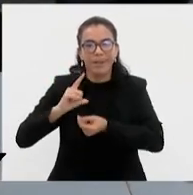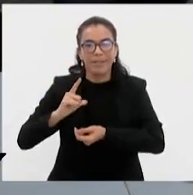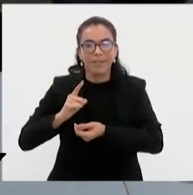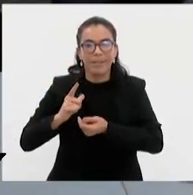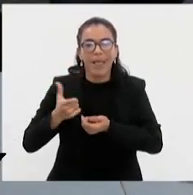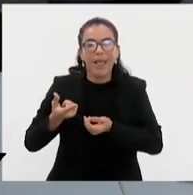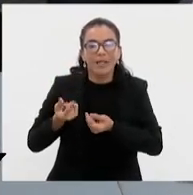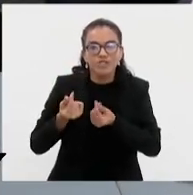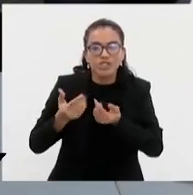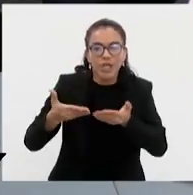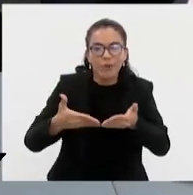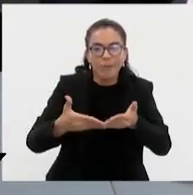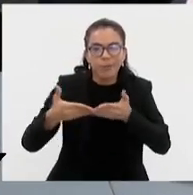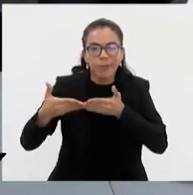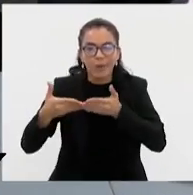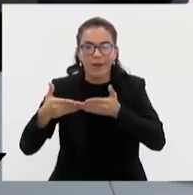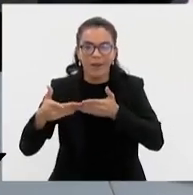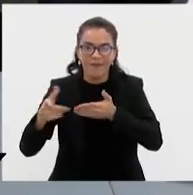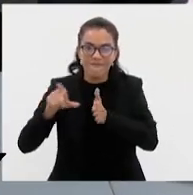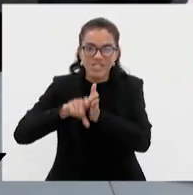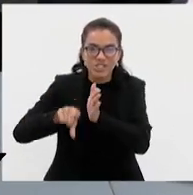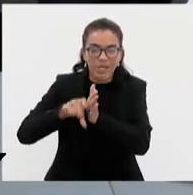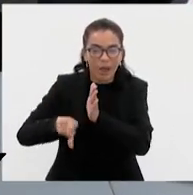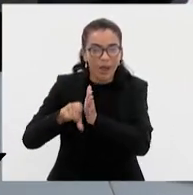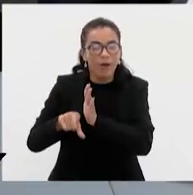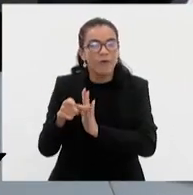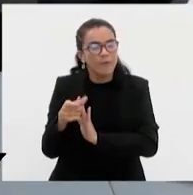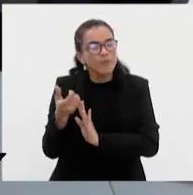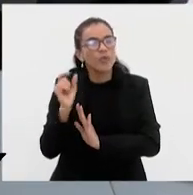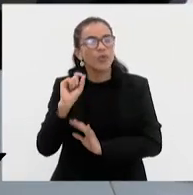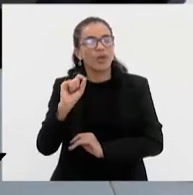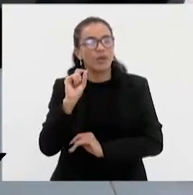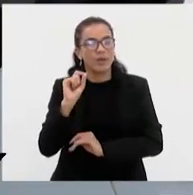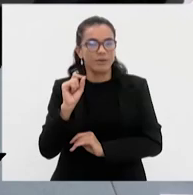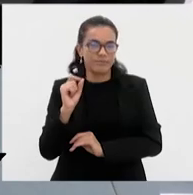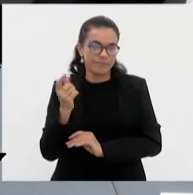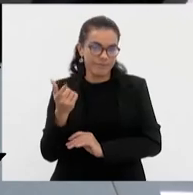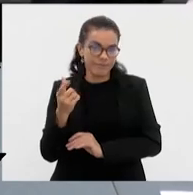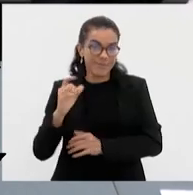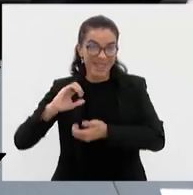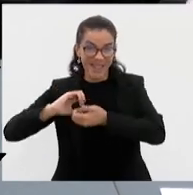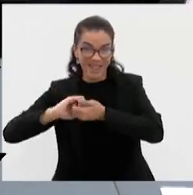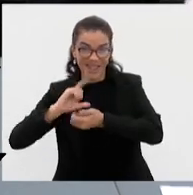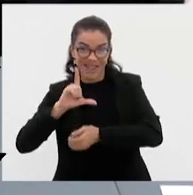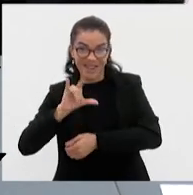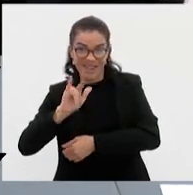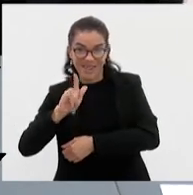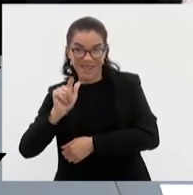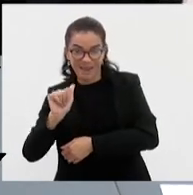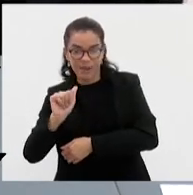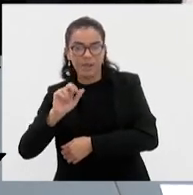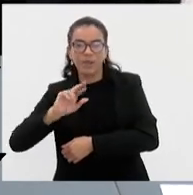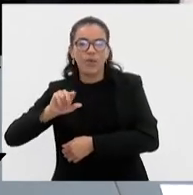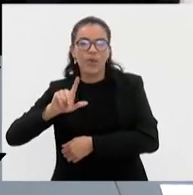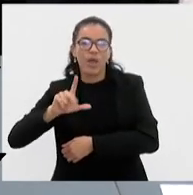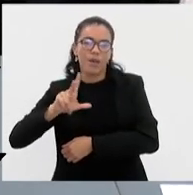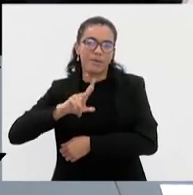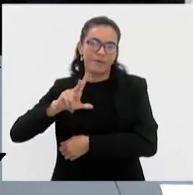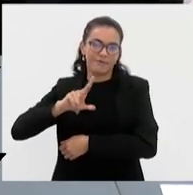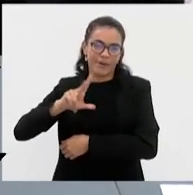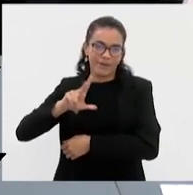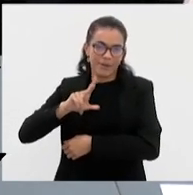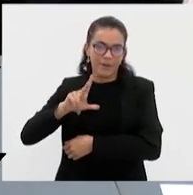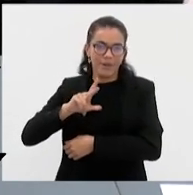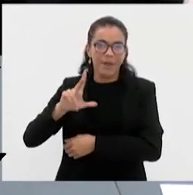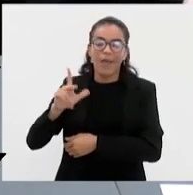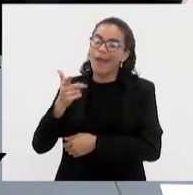que têm patrocínio, etc. E não as ligas, e não a iniciativa privada. É uma